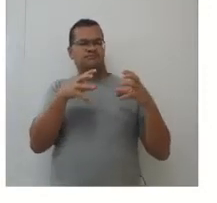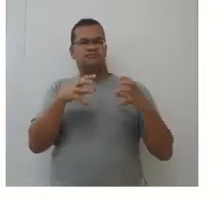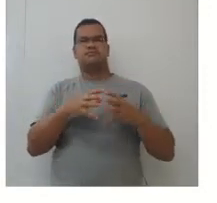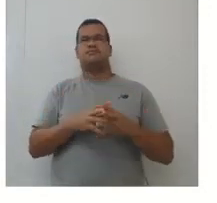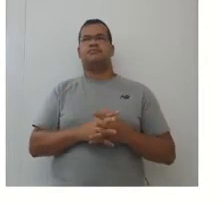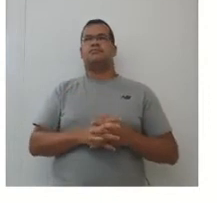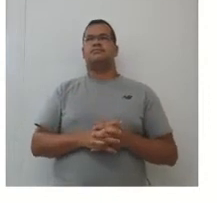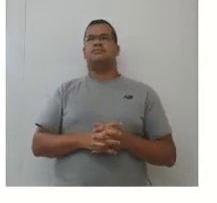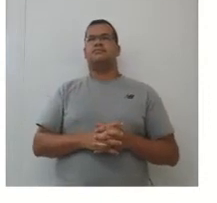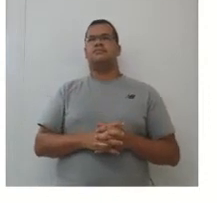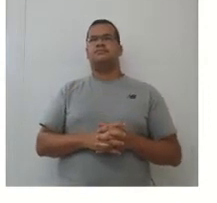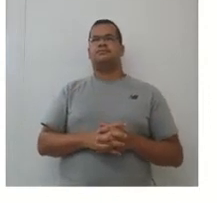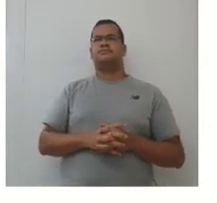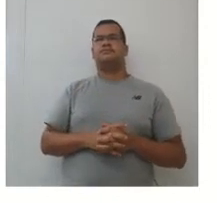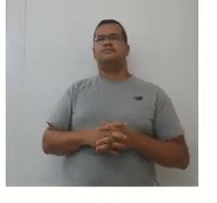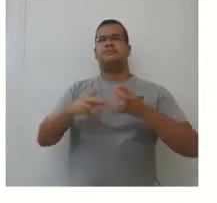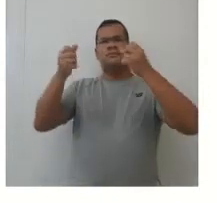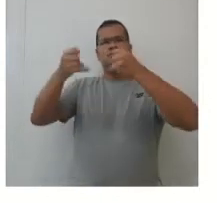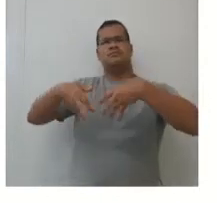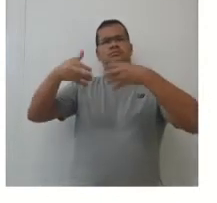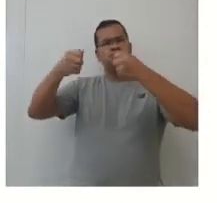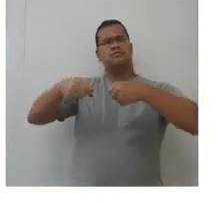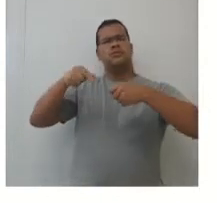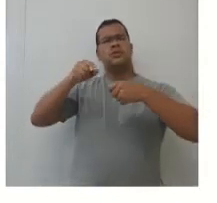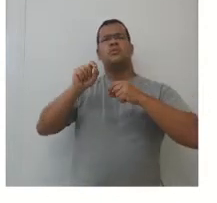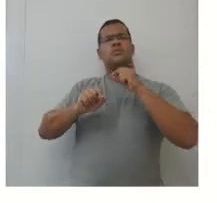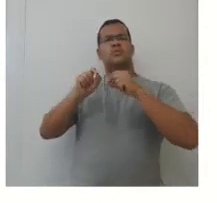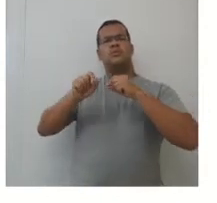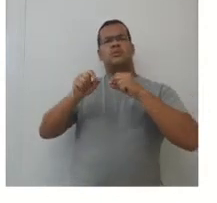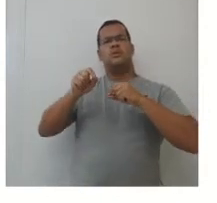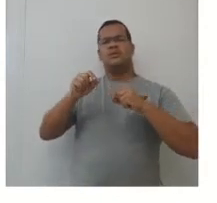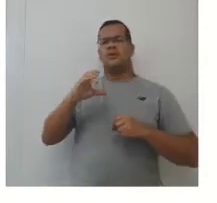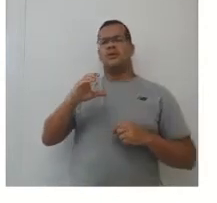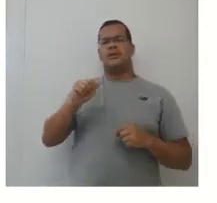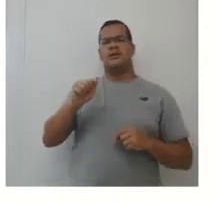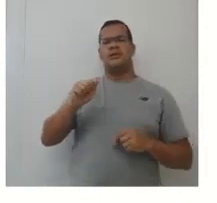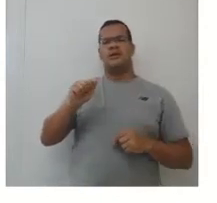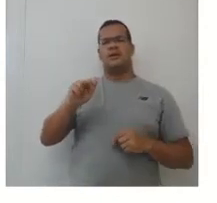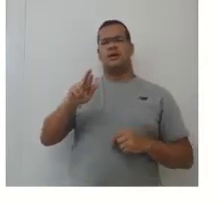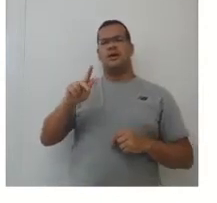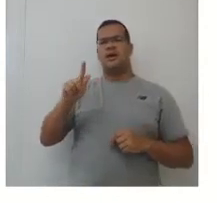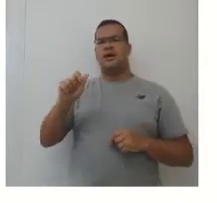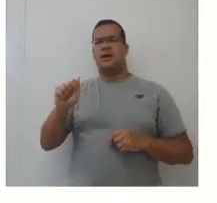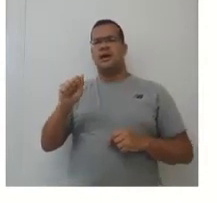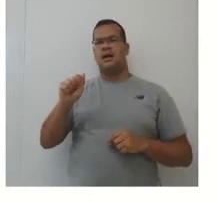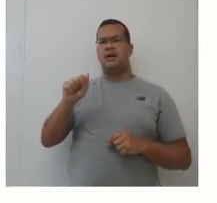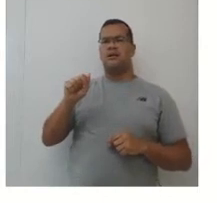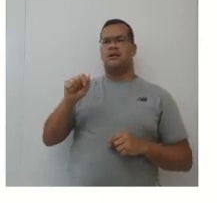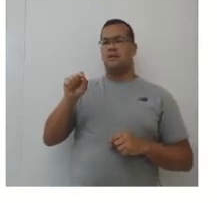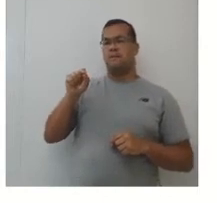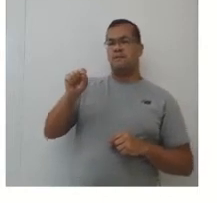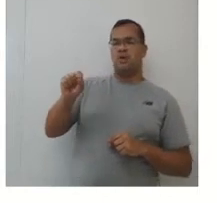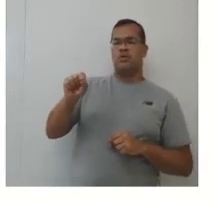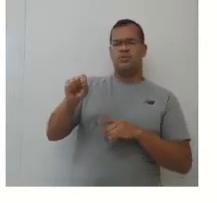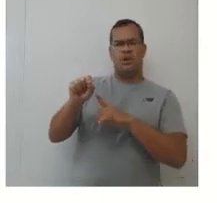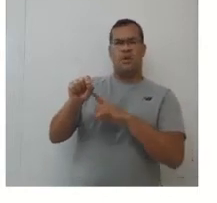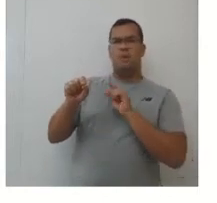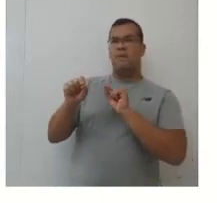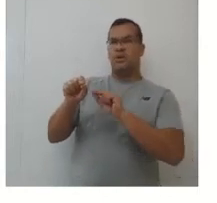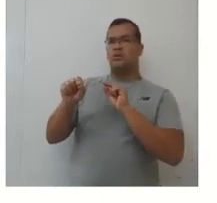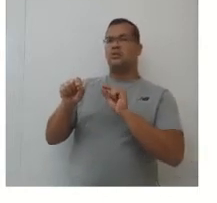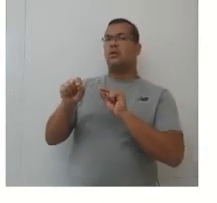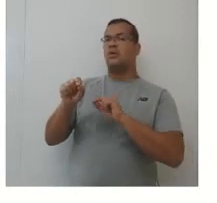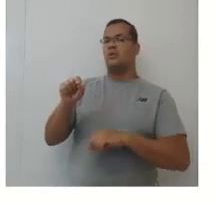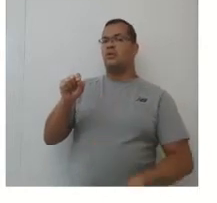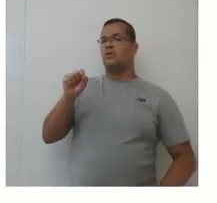pontual. Professor, explica o que é carga pontual. Pontual é em forma de ponto. Quer